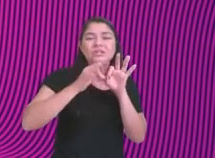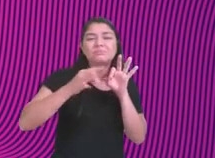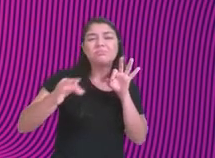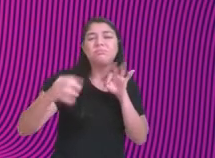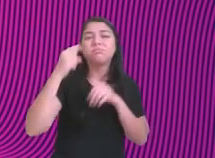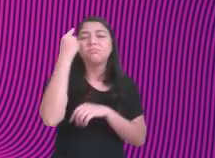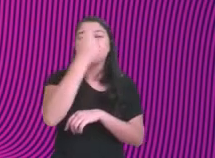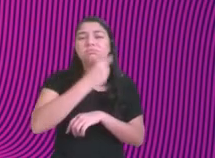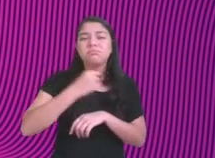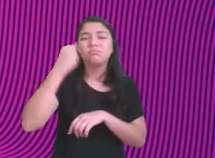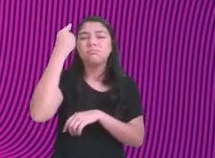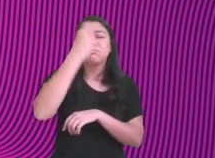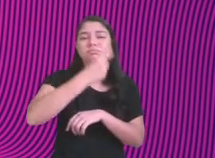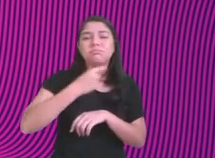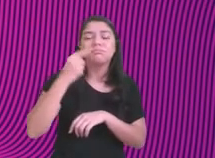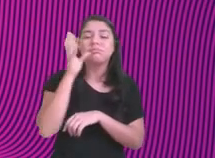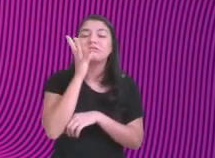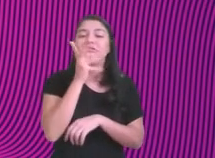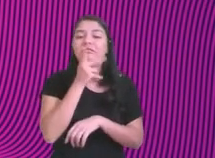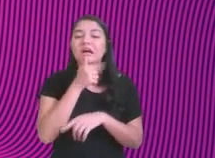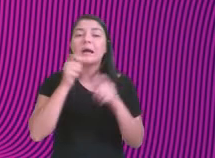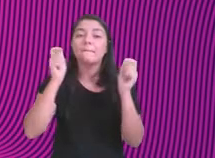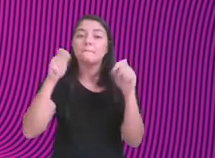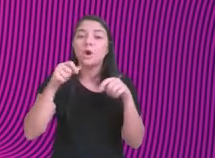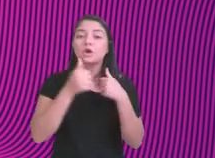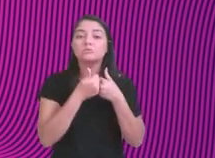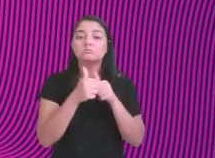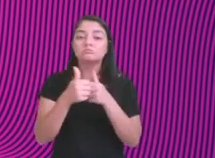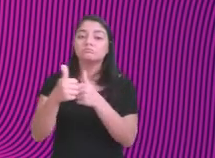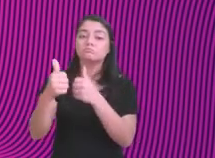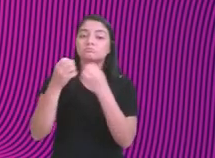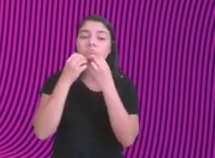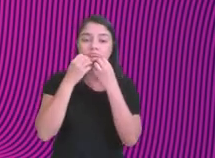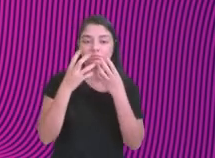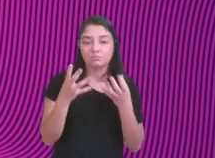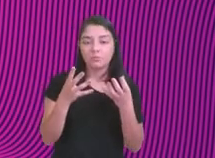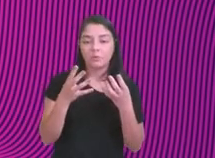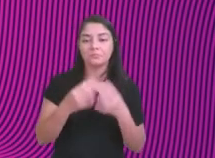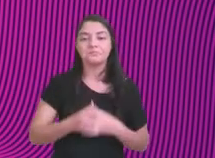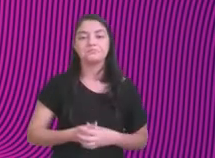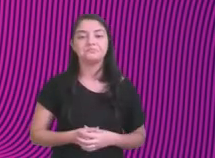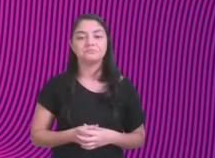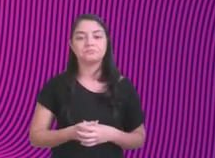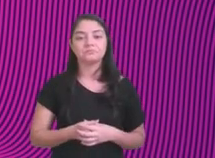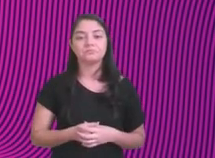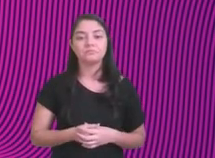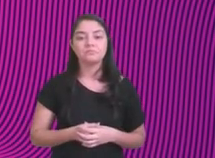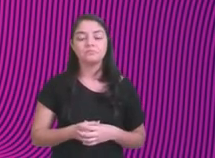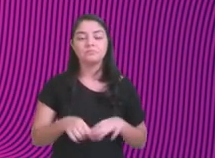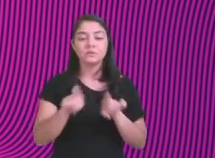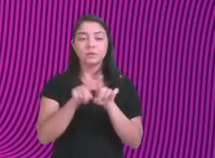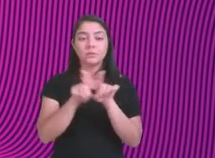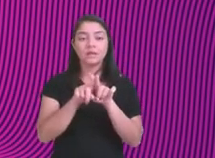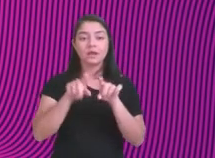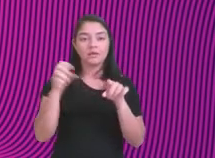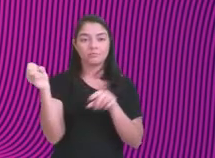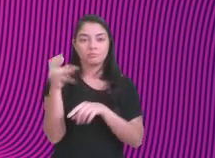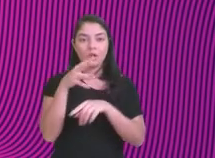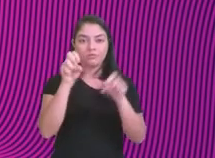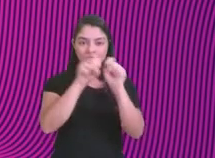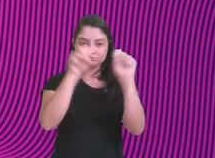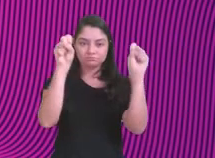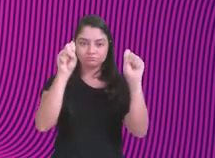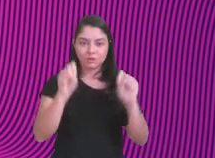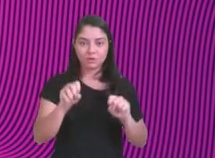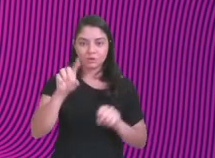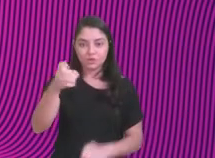de acompanhar os tempos, né, e o uso de um braço adicional, agora na nova plataforma do XI,